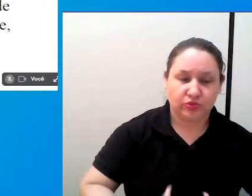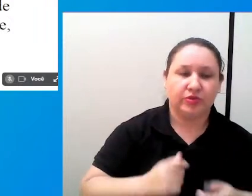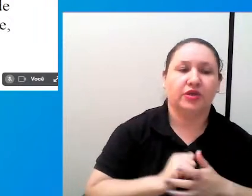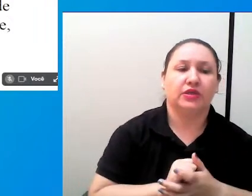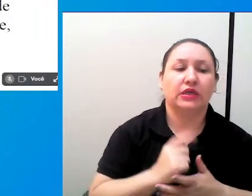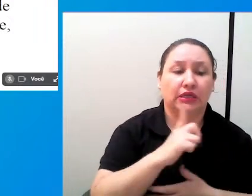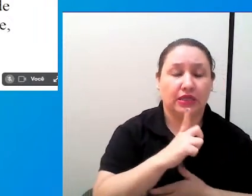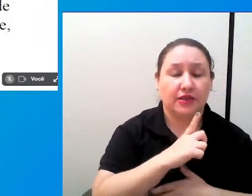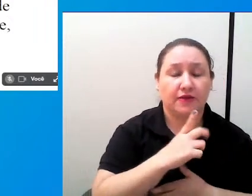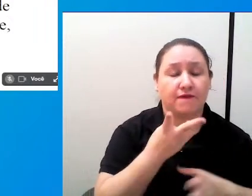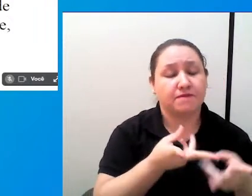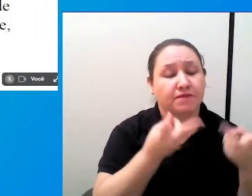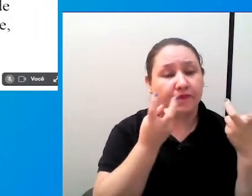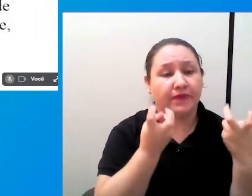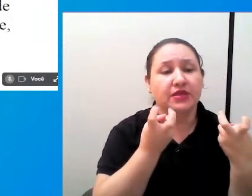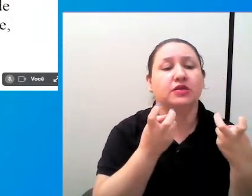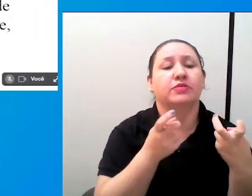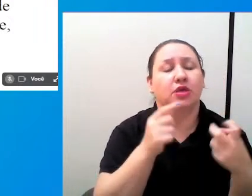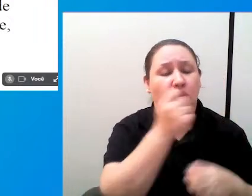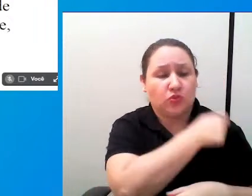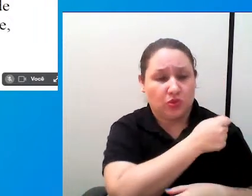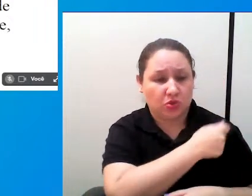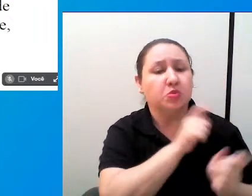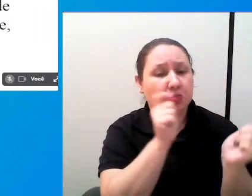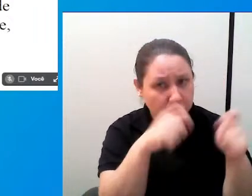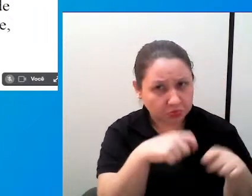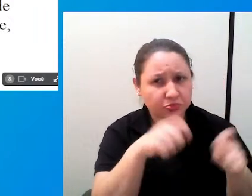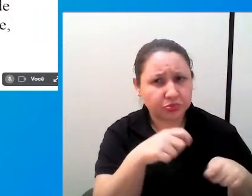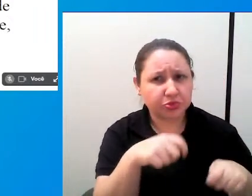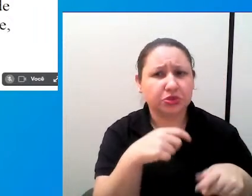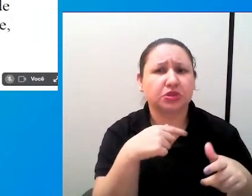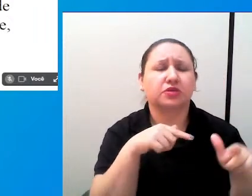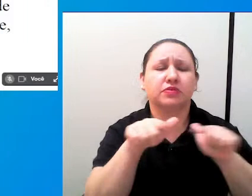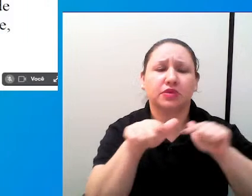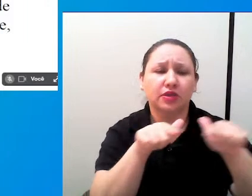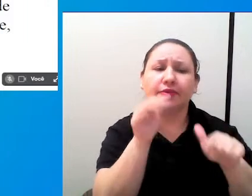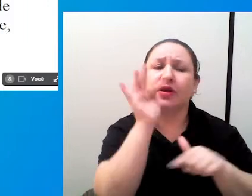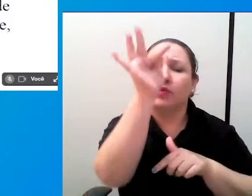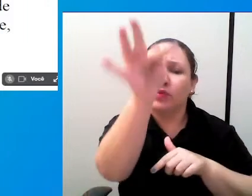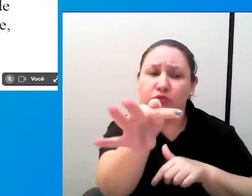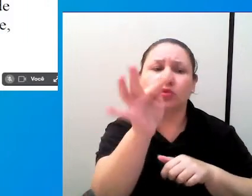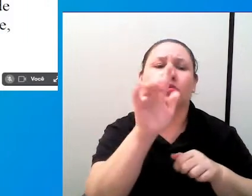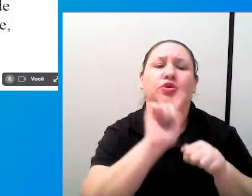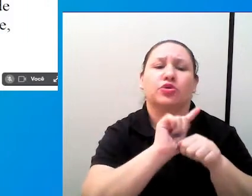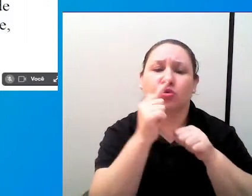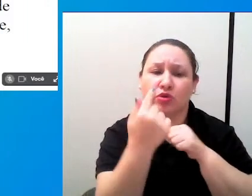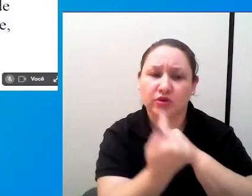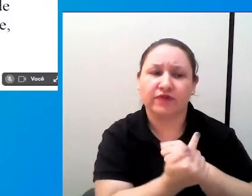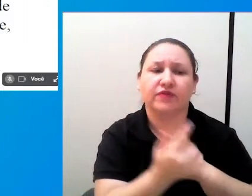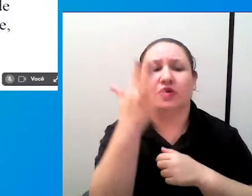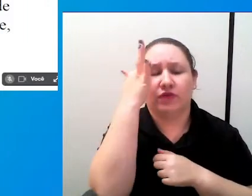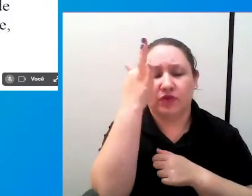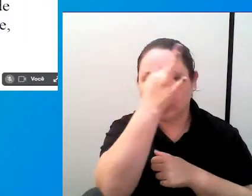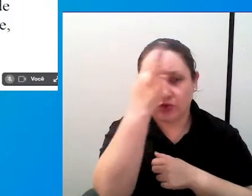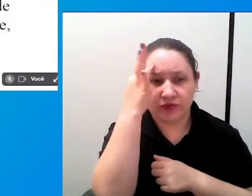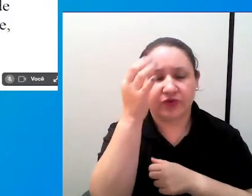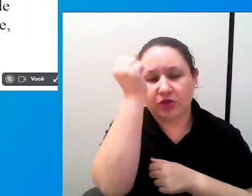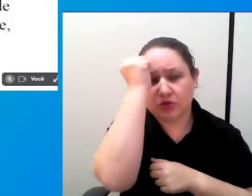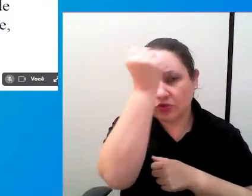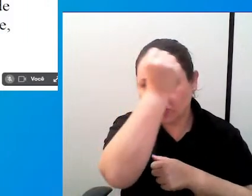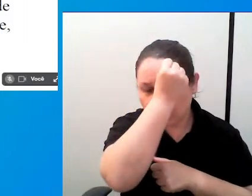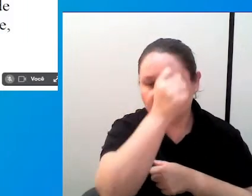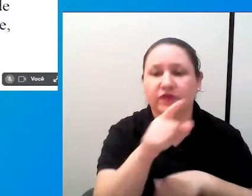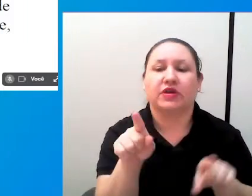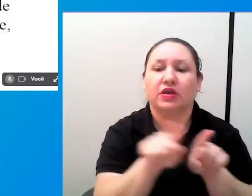para atuar nas áreas de geografia, história, filosofia, sociologia, e além de ter a área de gestão, que é comum às duas